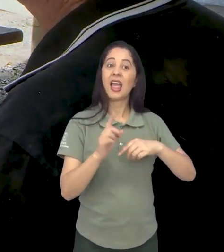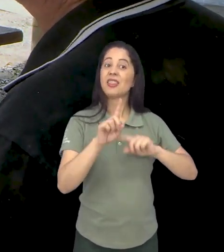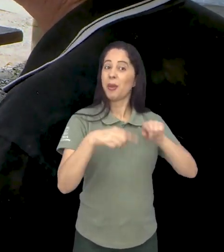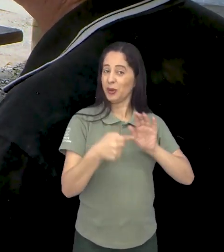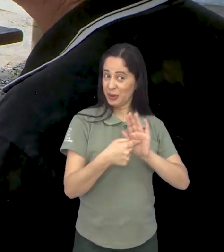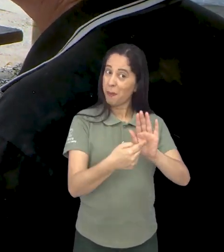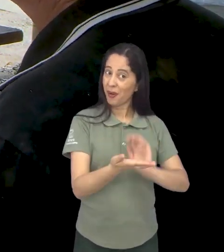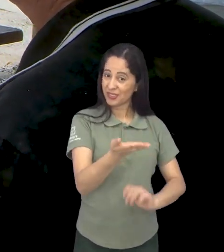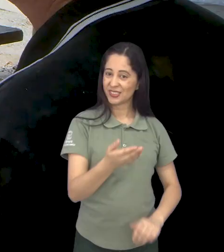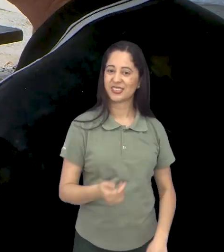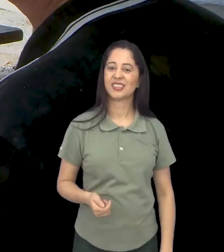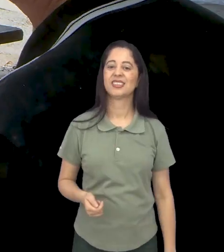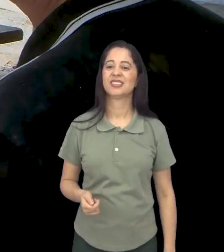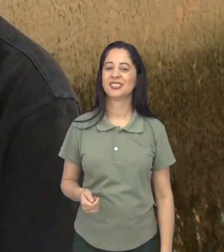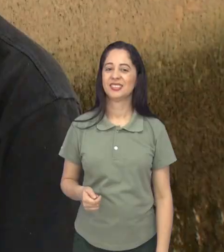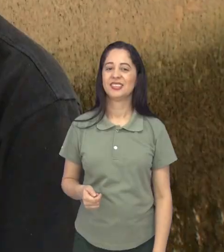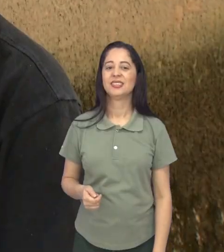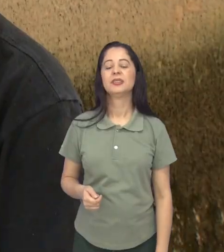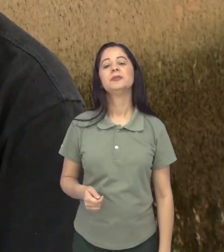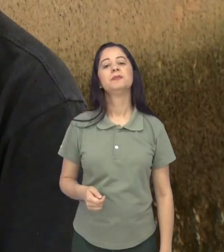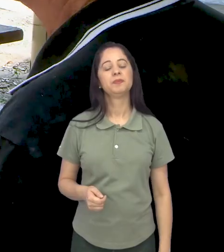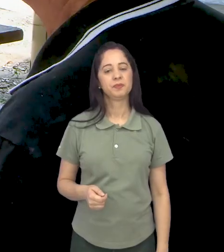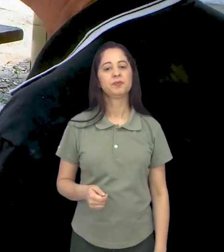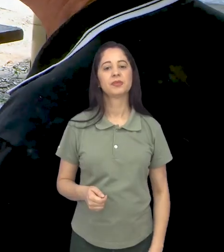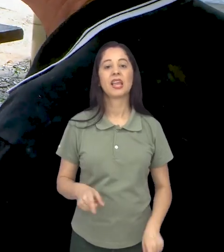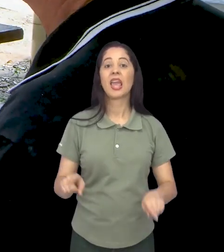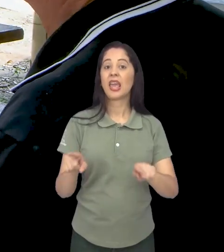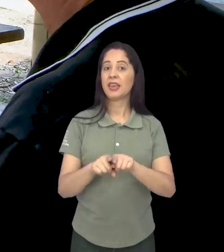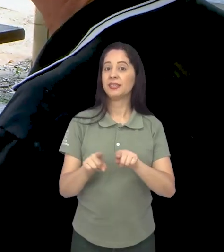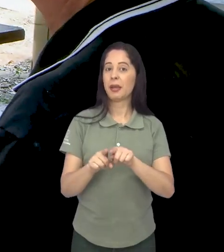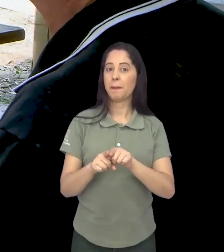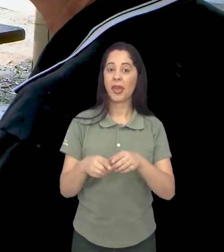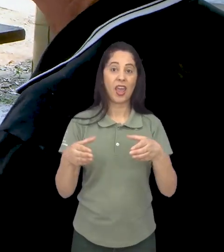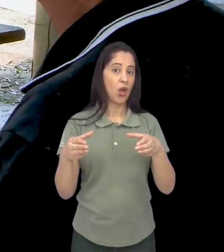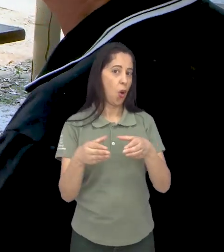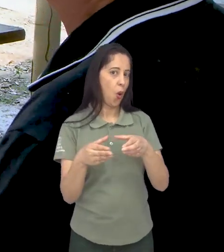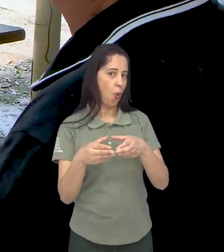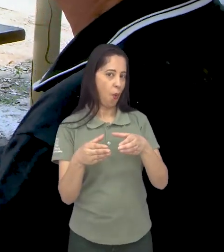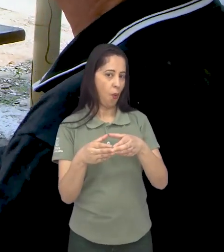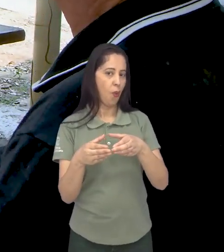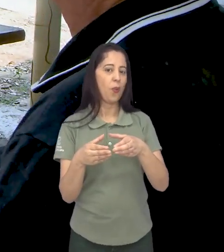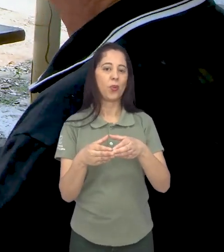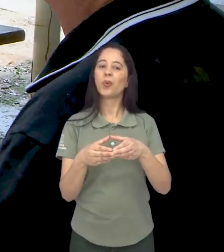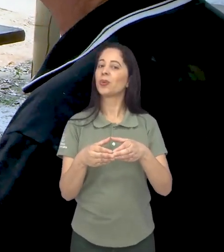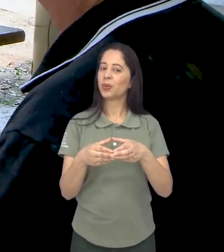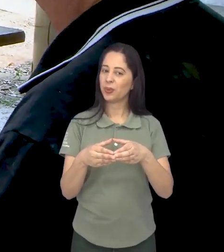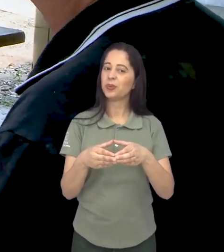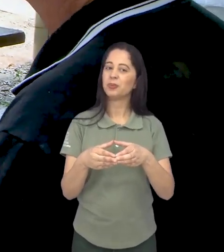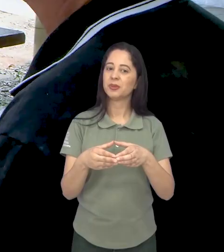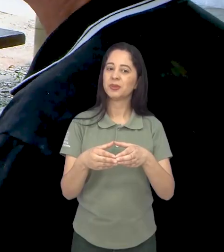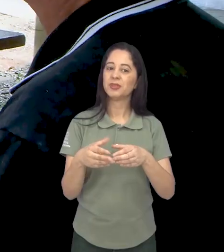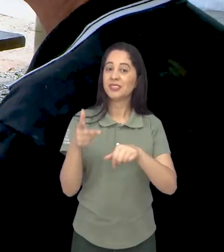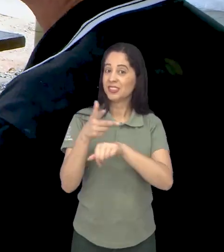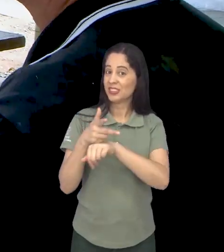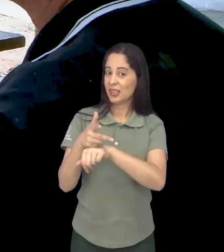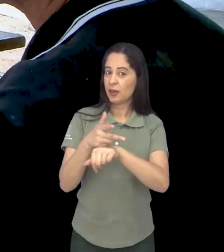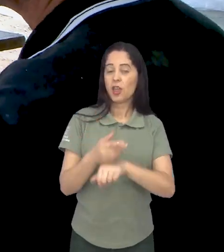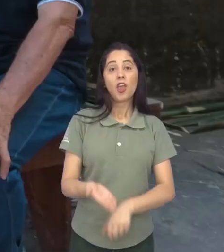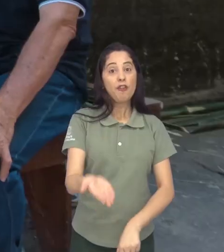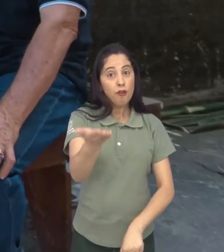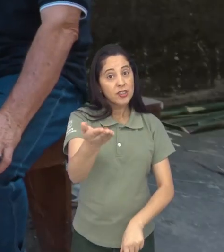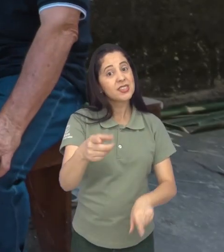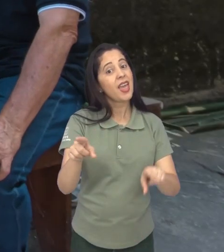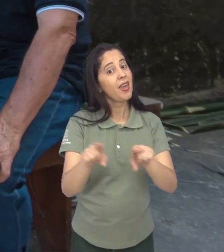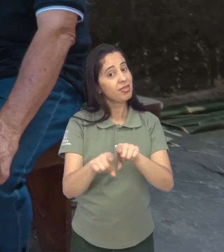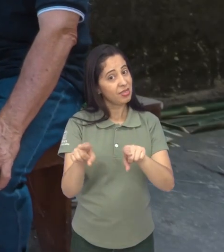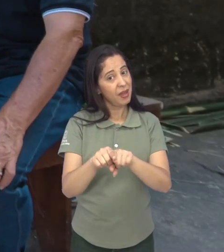Vou pendurar e vou te mostrar depois. Viu? A toda a nossa equipe que aqui junto conosco fez isso acontecer,